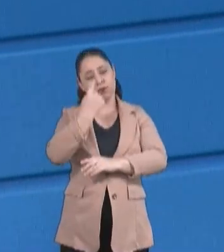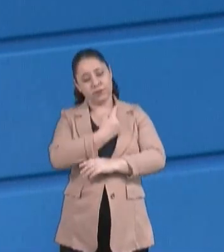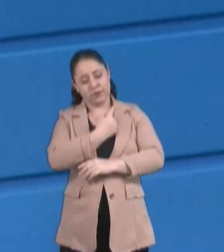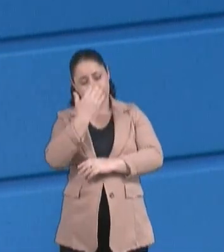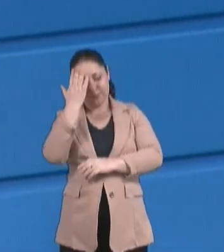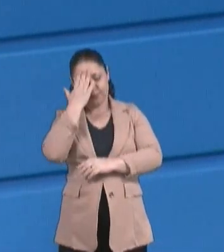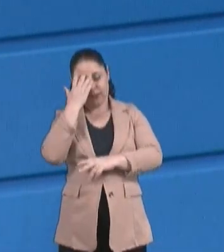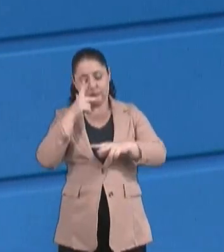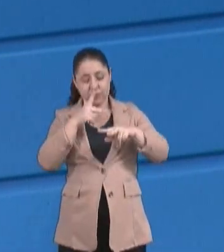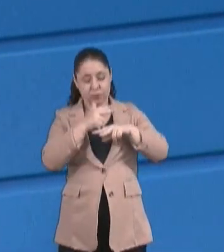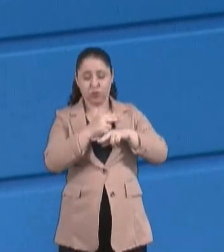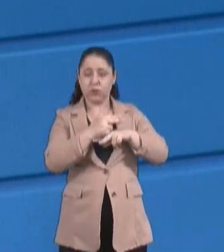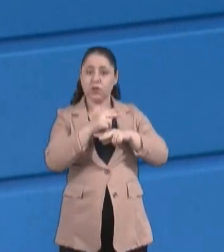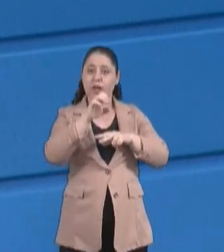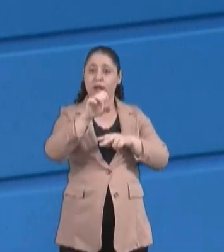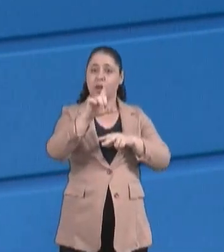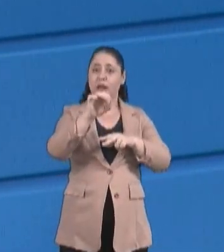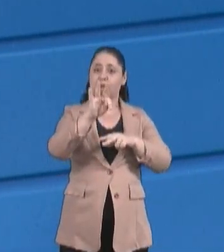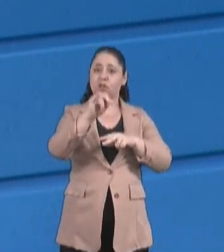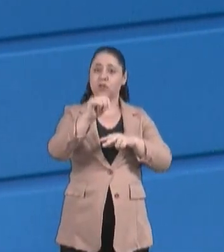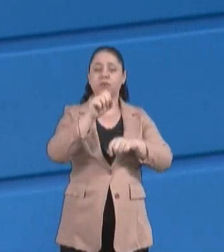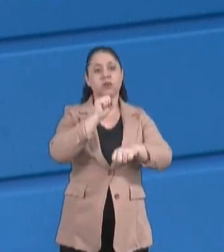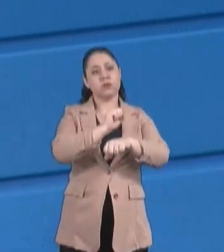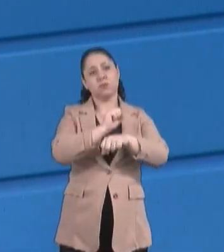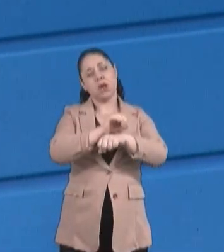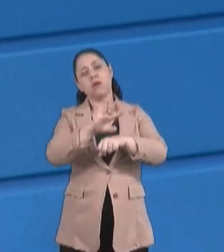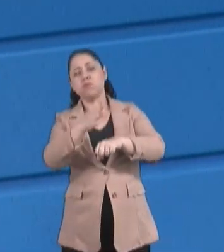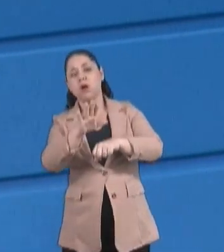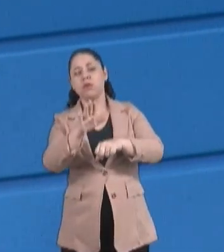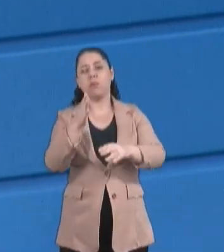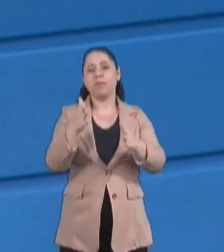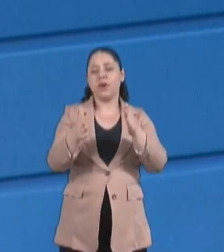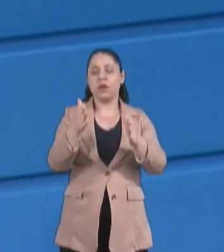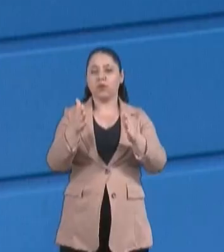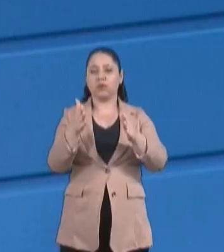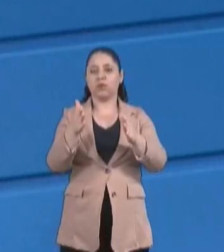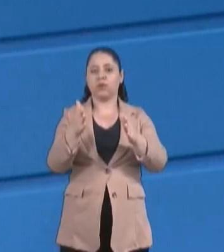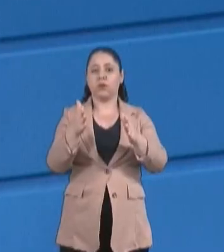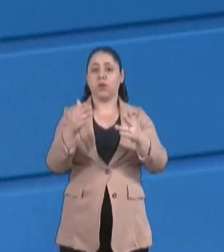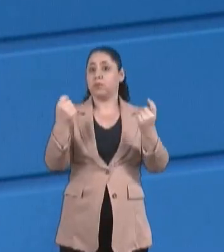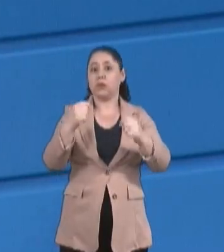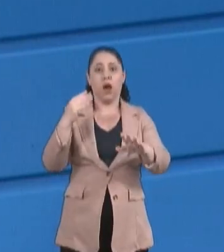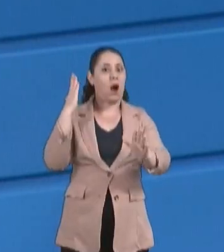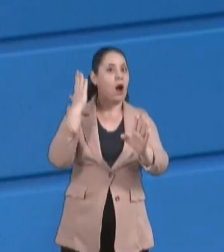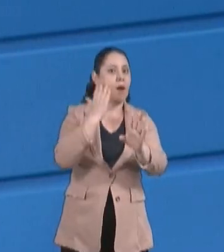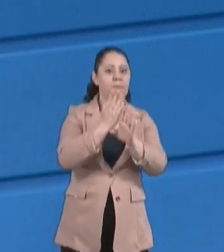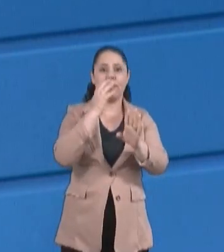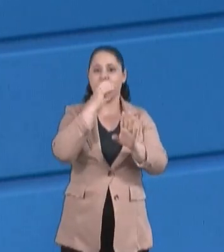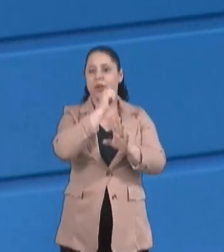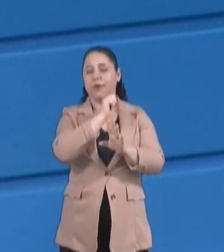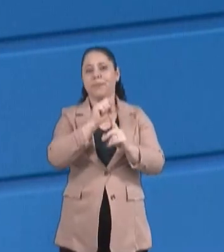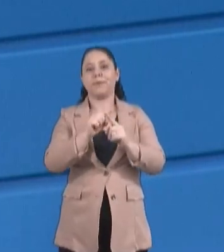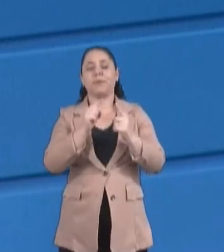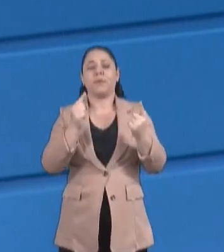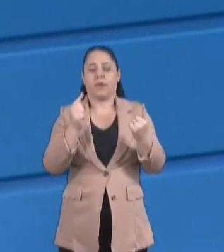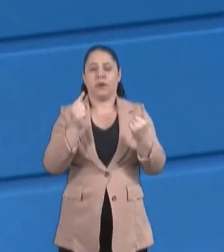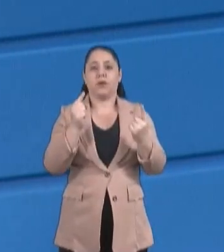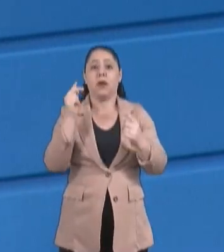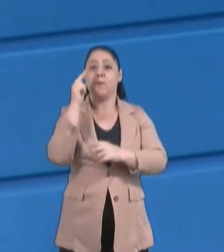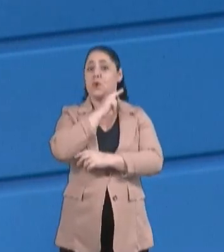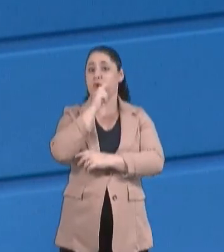que cirurgia eletiva, ela pode aguardar um tempo, né? Não precisa ser feita de